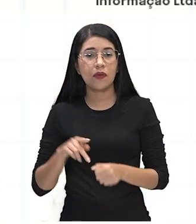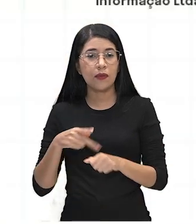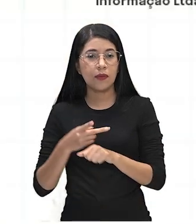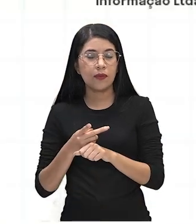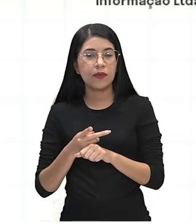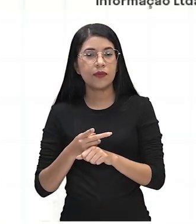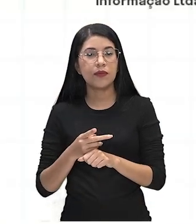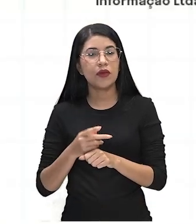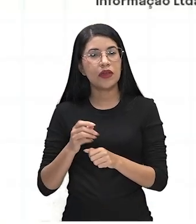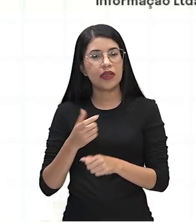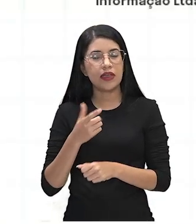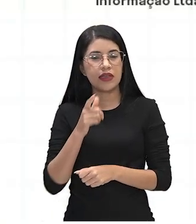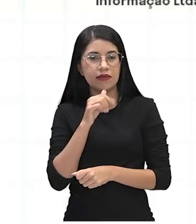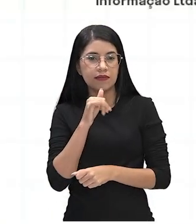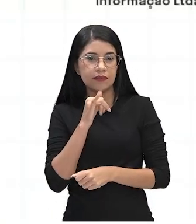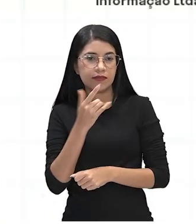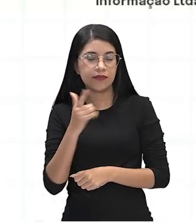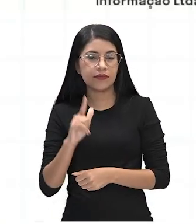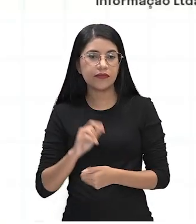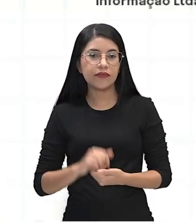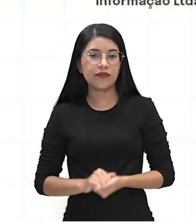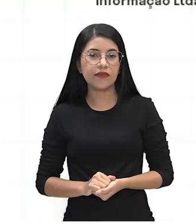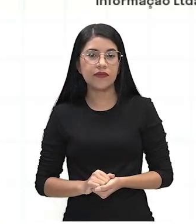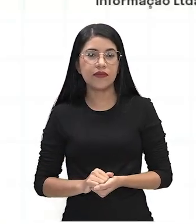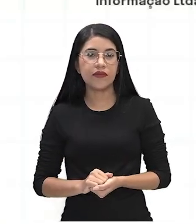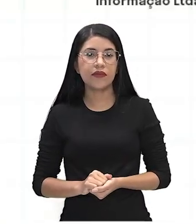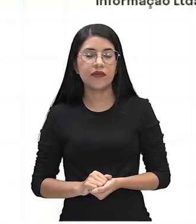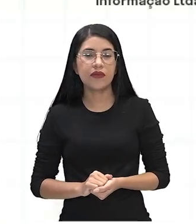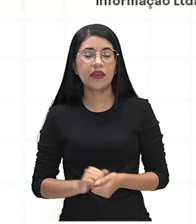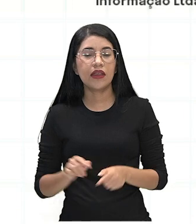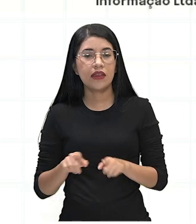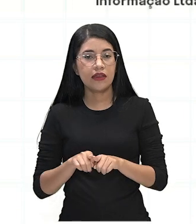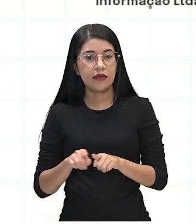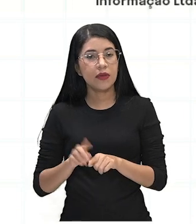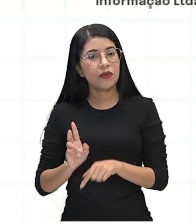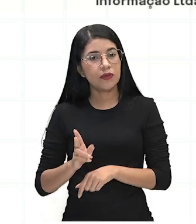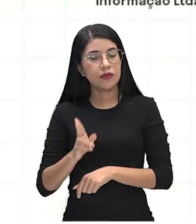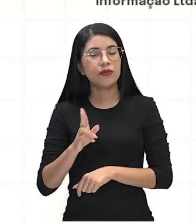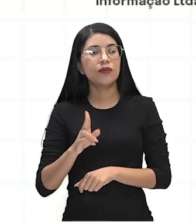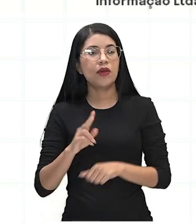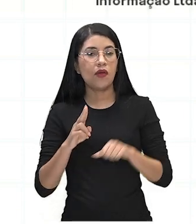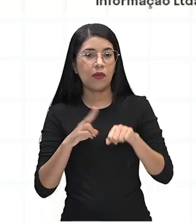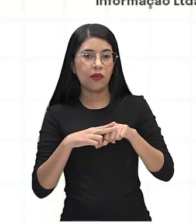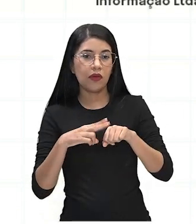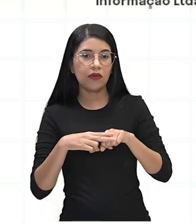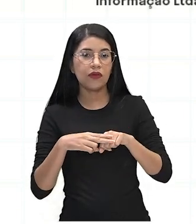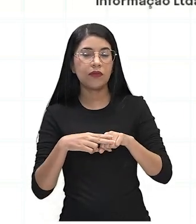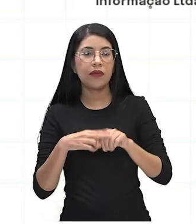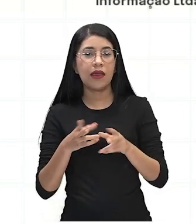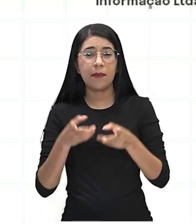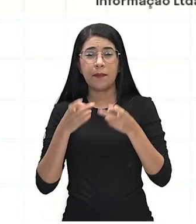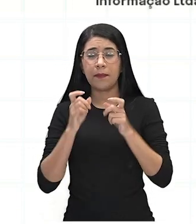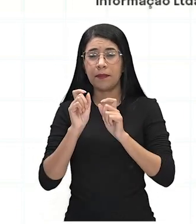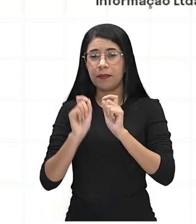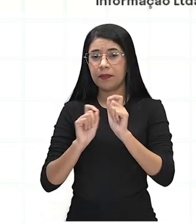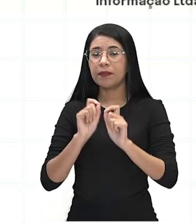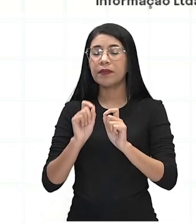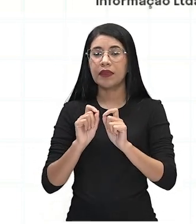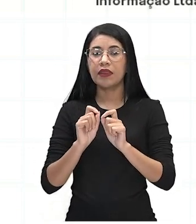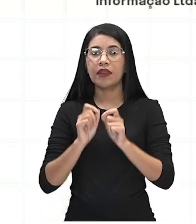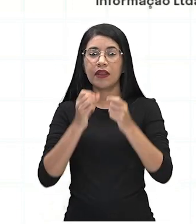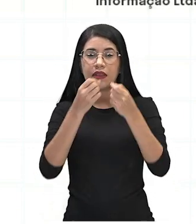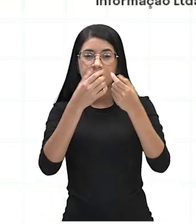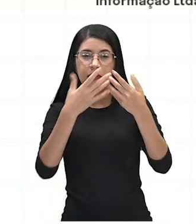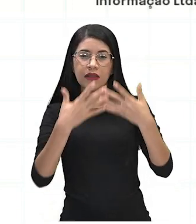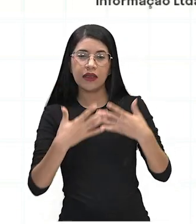próximo. Aqui eu tenho ainda sobre os pronomes. Vejam que eu estou trabalhando agora só